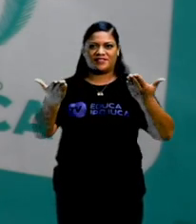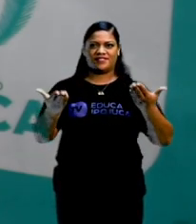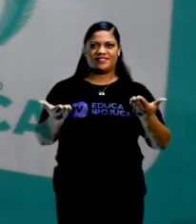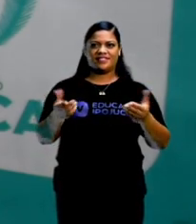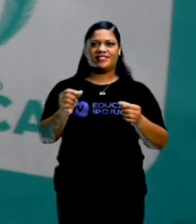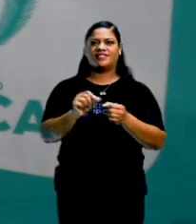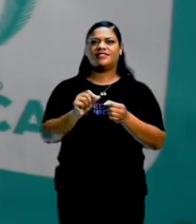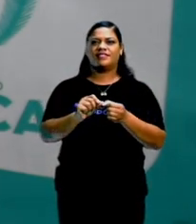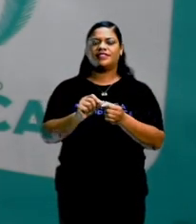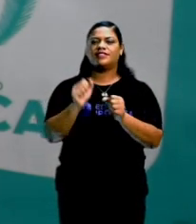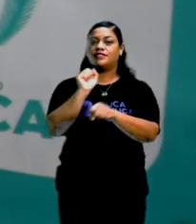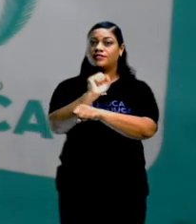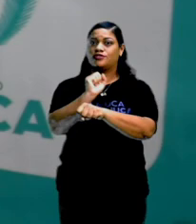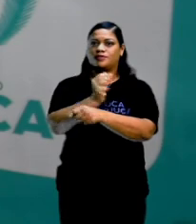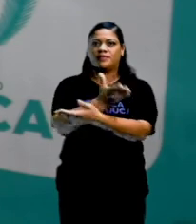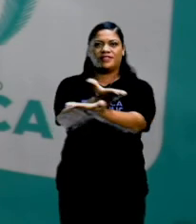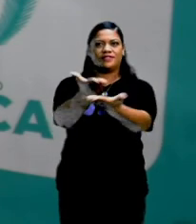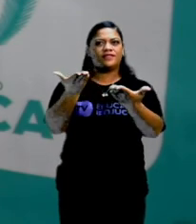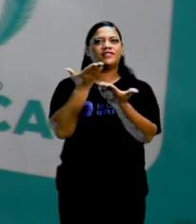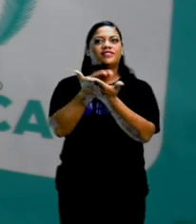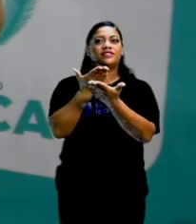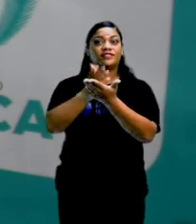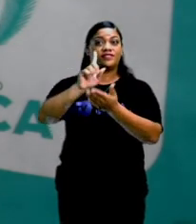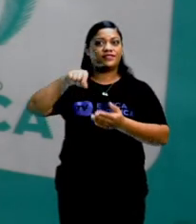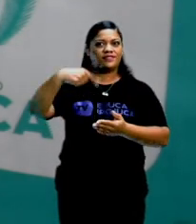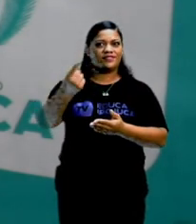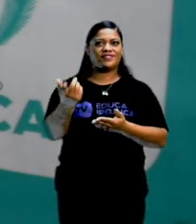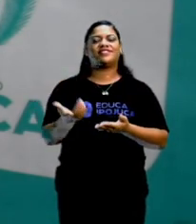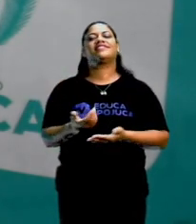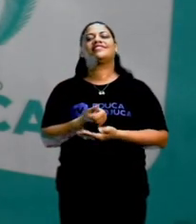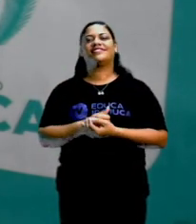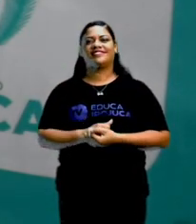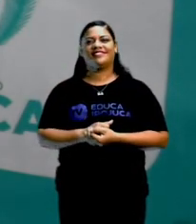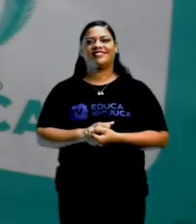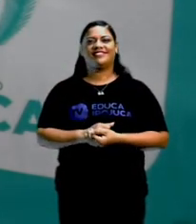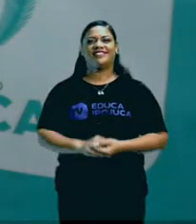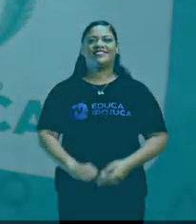sua participação. Conto com você na nossa próxima aula. E até lá.